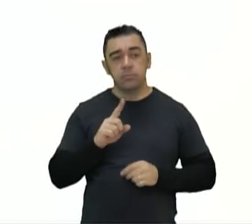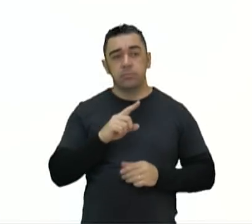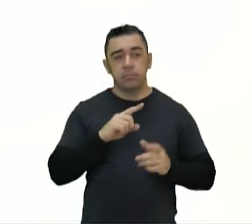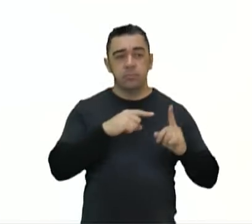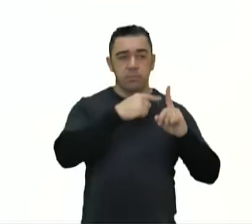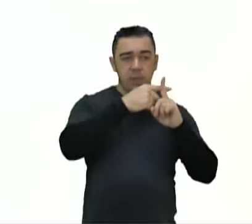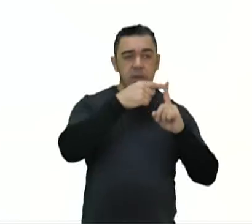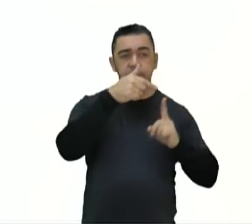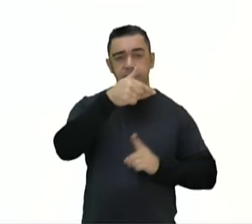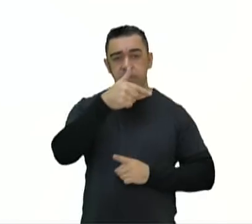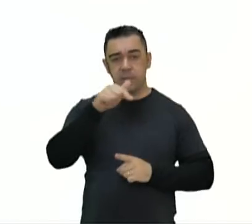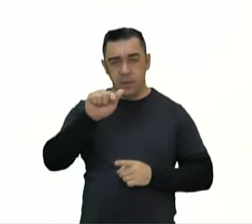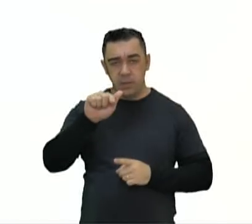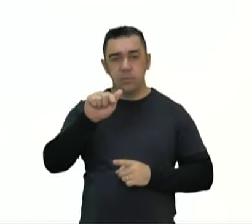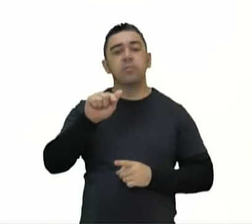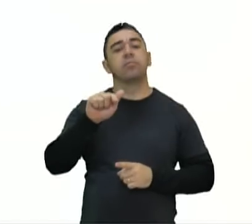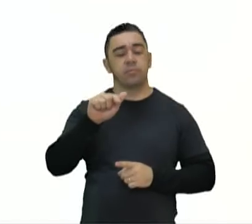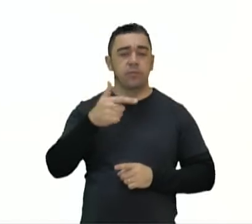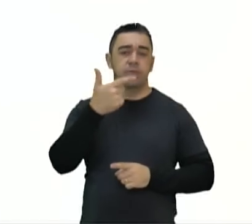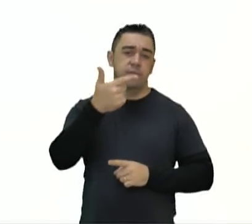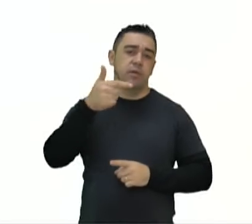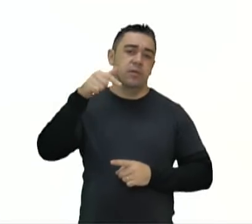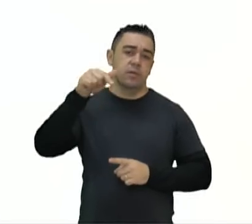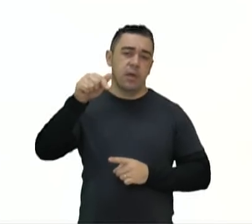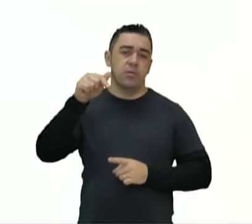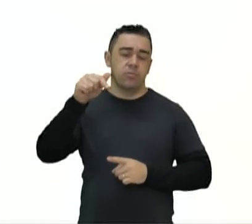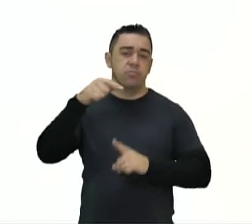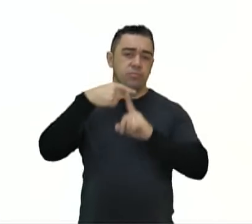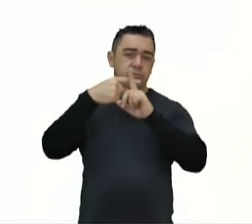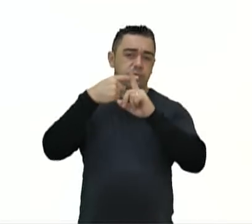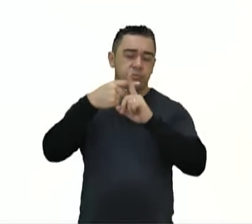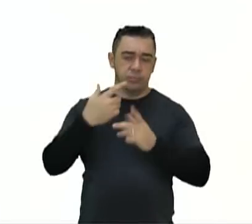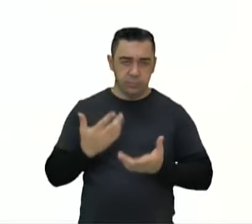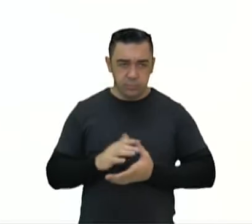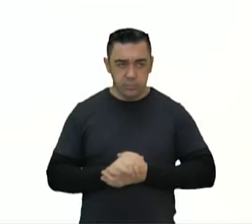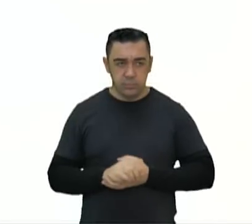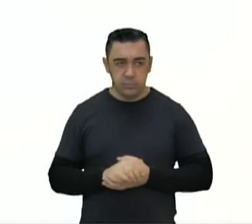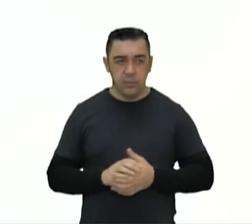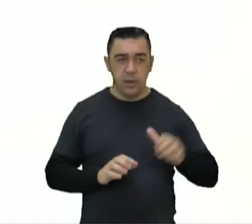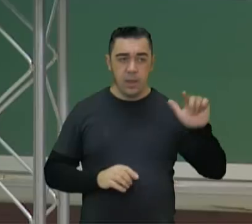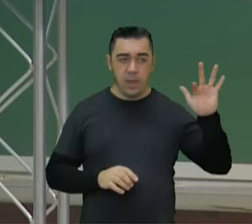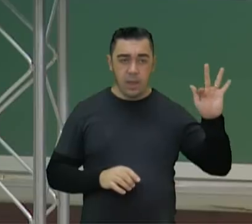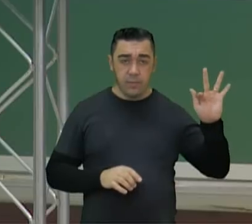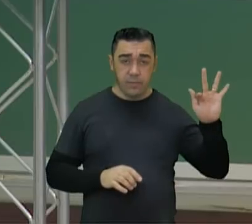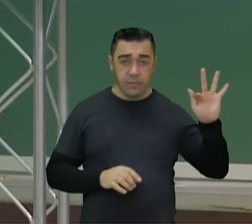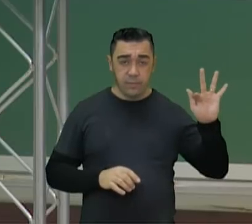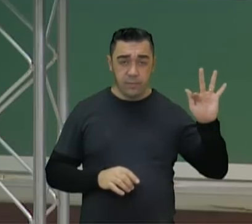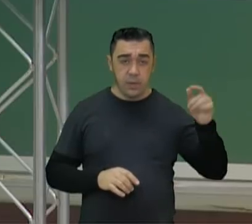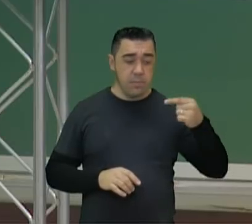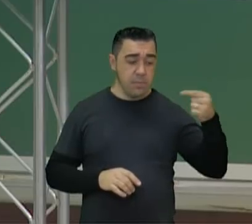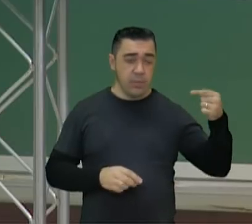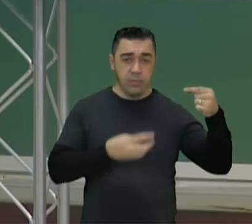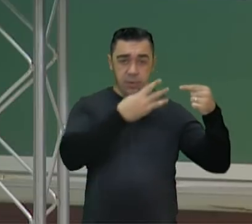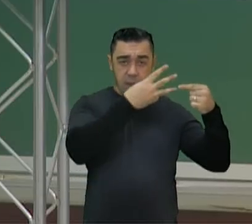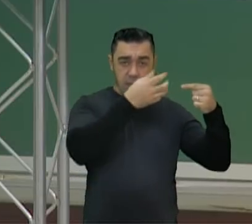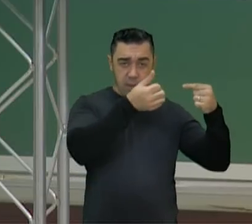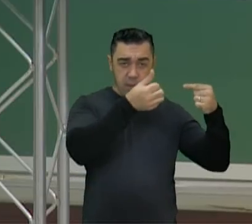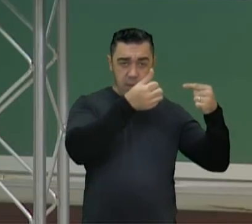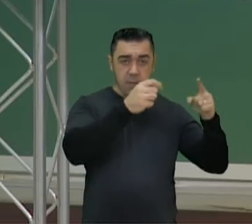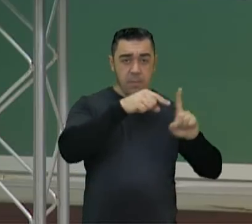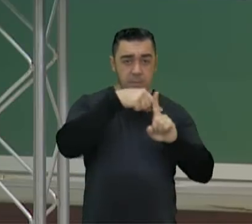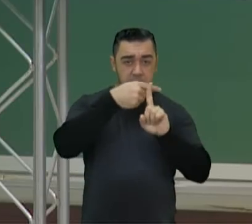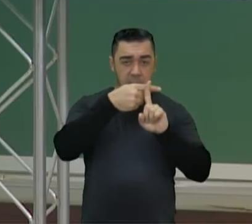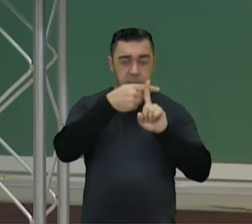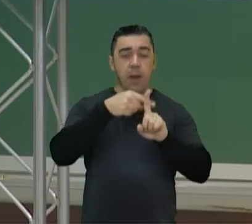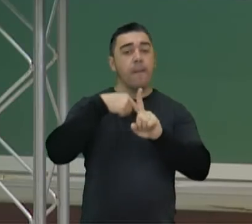0 mais 27, 27 positivo. E a letra F, menos 36,